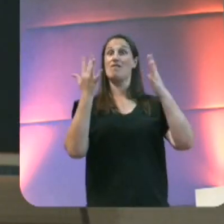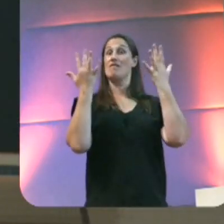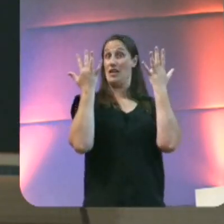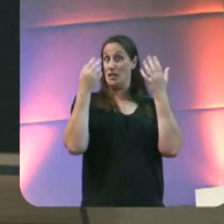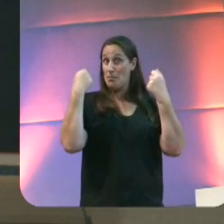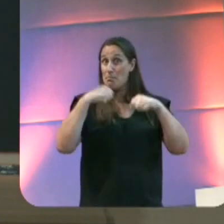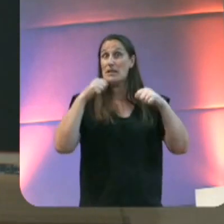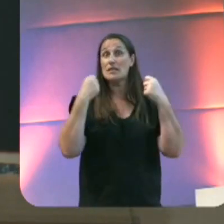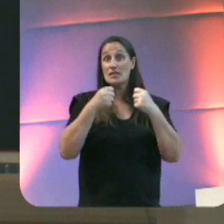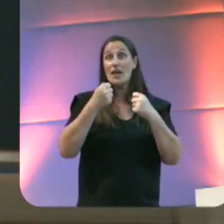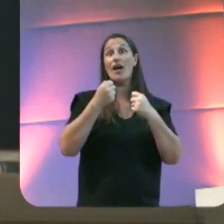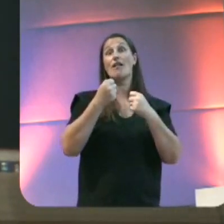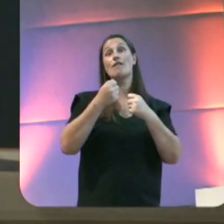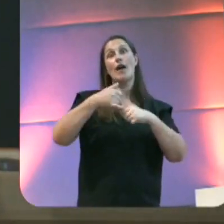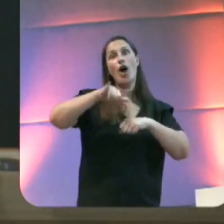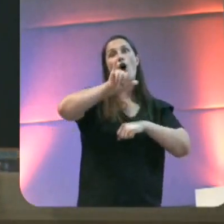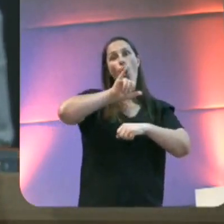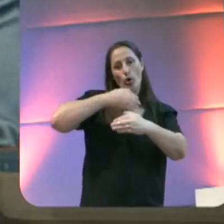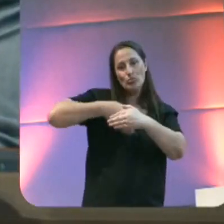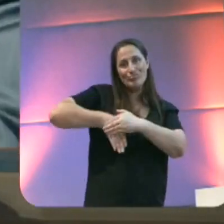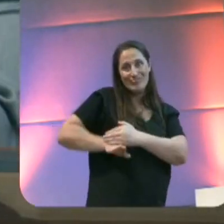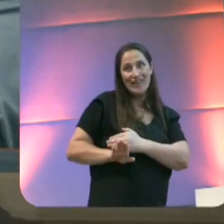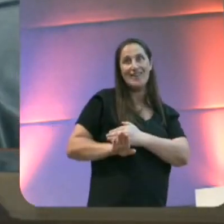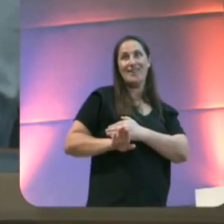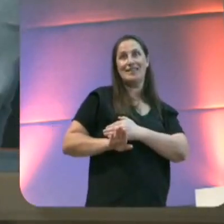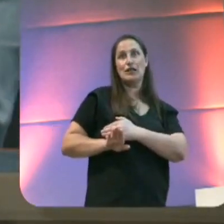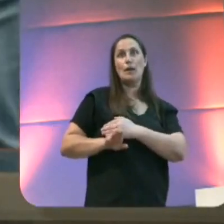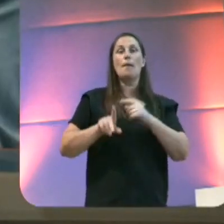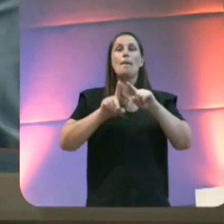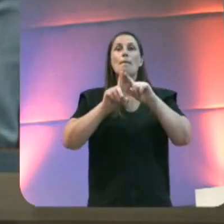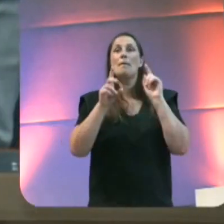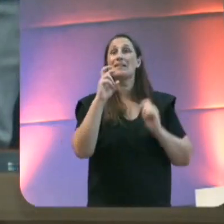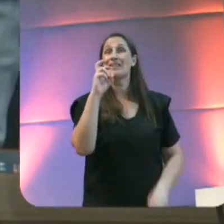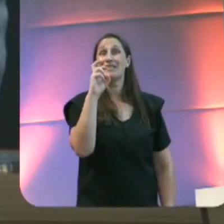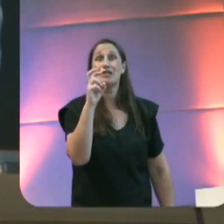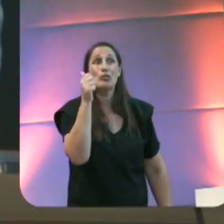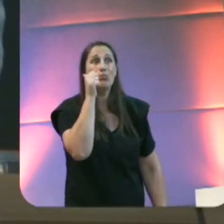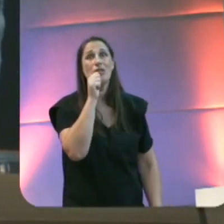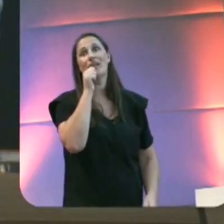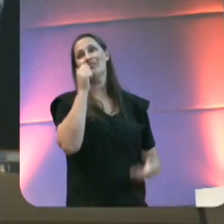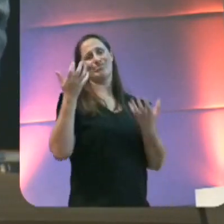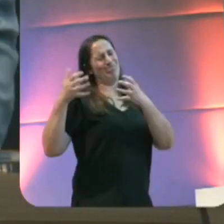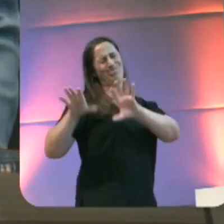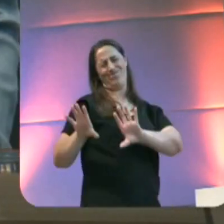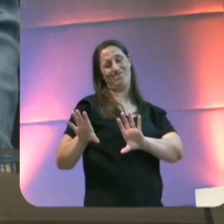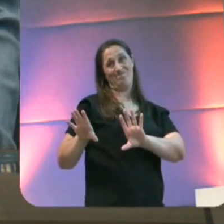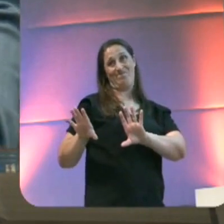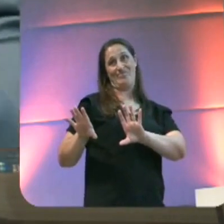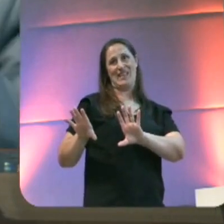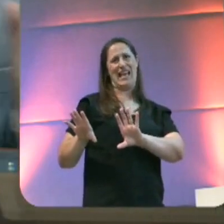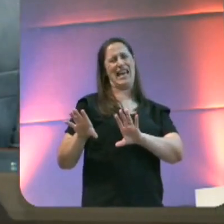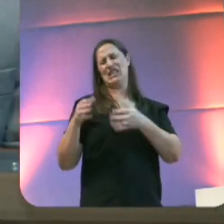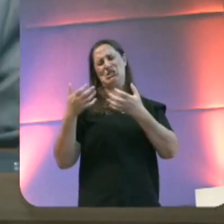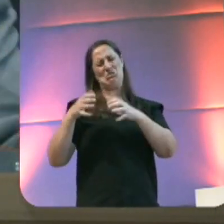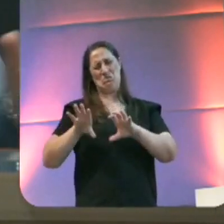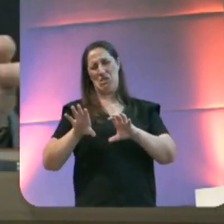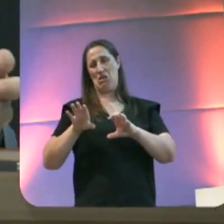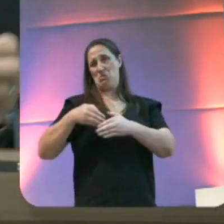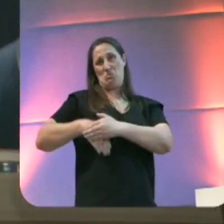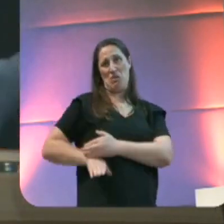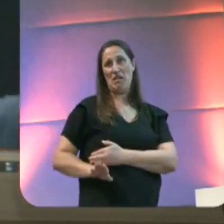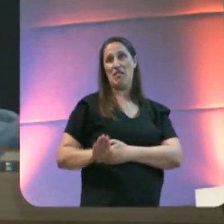sabiam que tinham que levar óleo de reserva, mas aquelas 5 não quiseram levar, por alguma razão, e é isso que Jesus